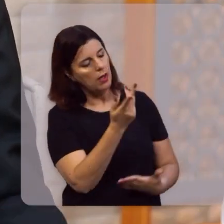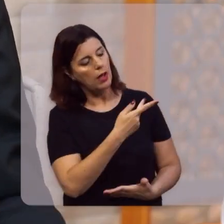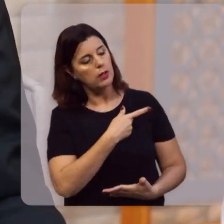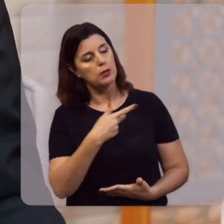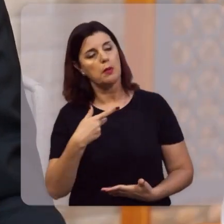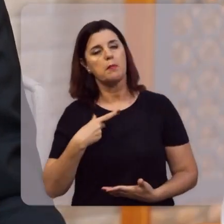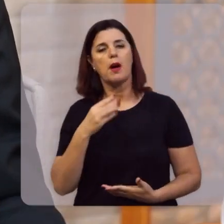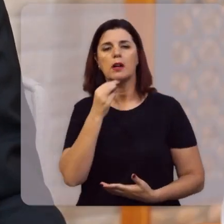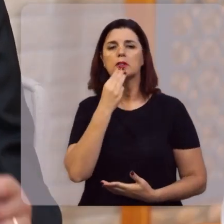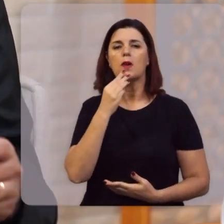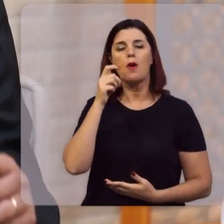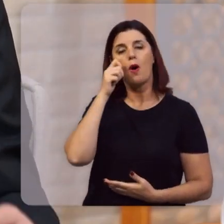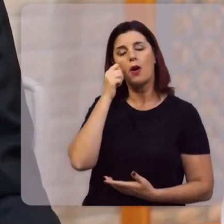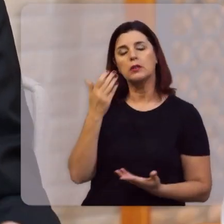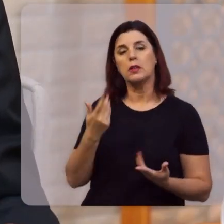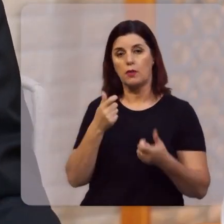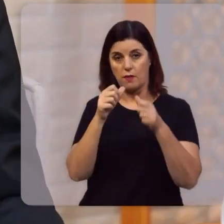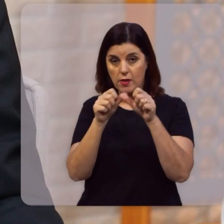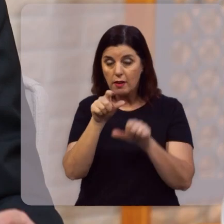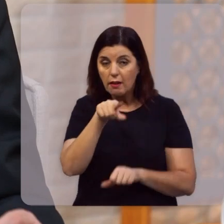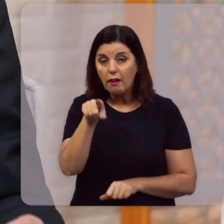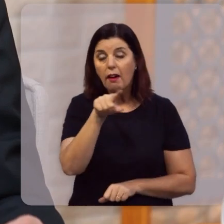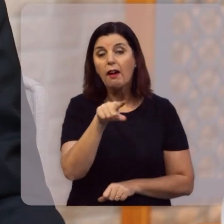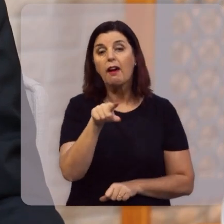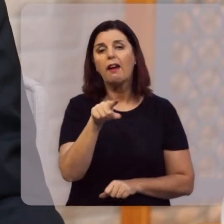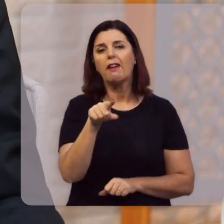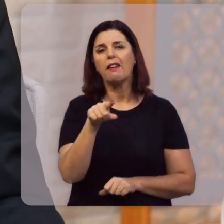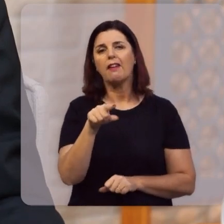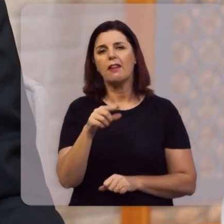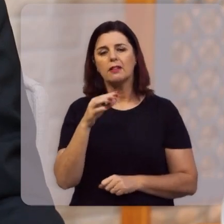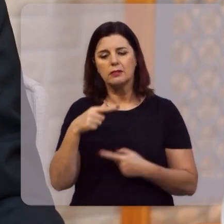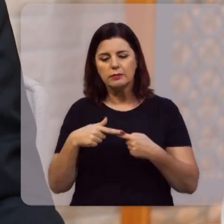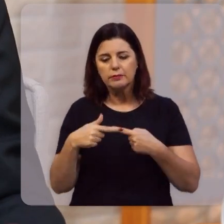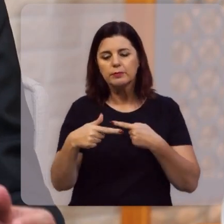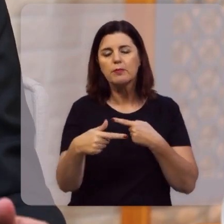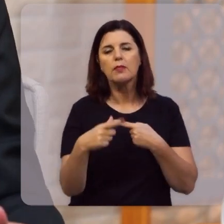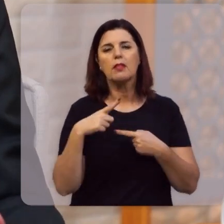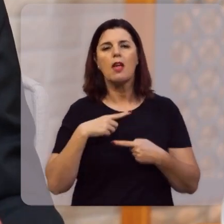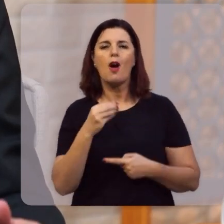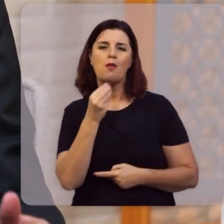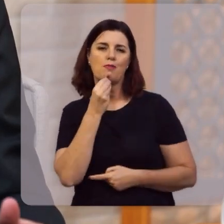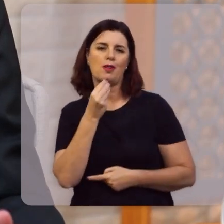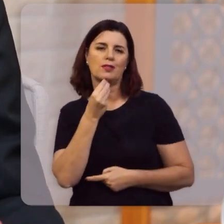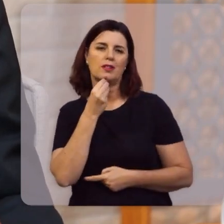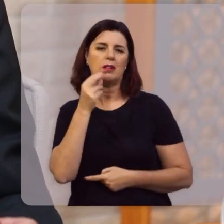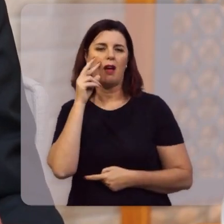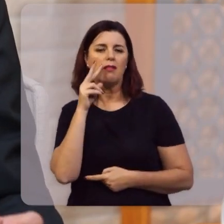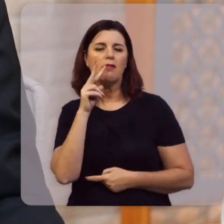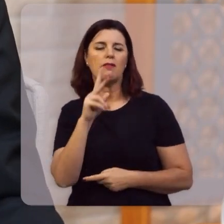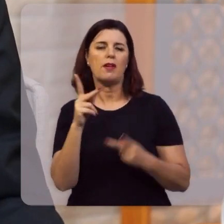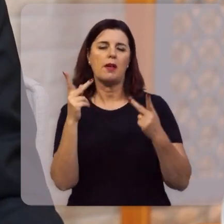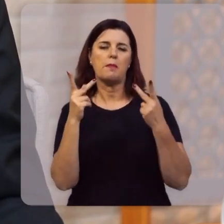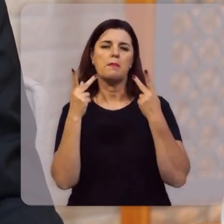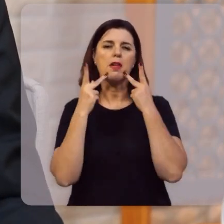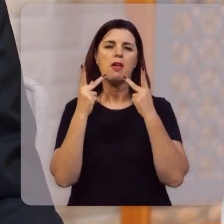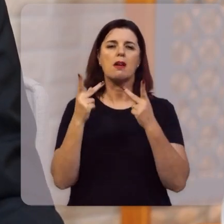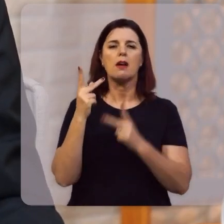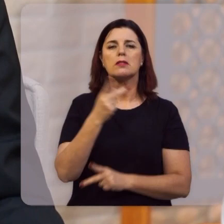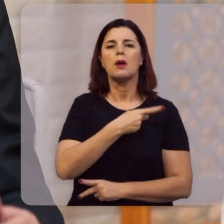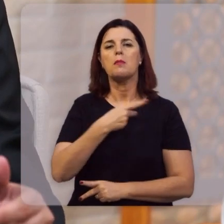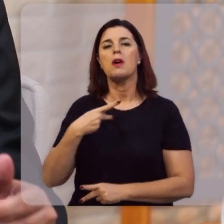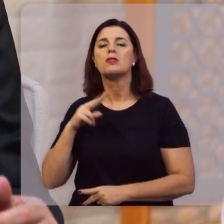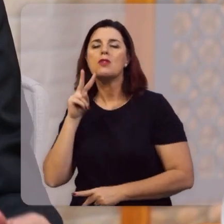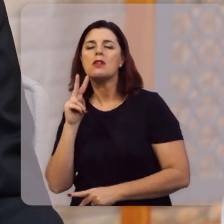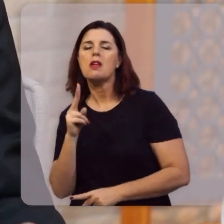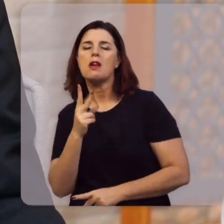Rosser, pela sua participação, e você não sai daí. Daqui a pouquinho teremos a oportunidade de ouvirmos Reverendo Hernandes Dias